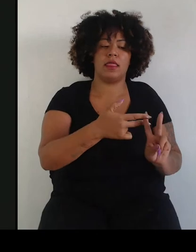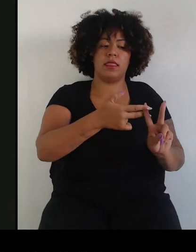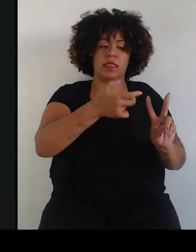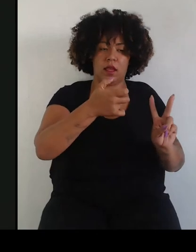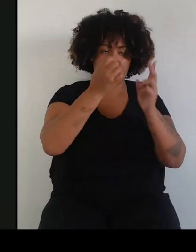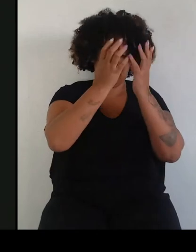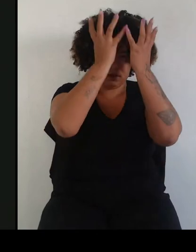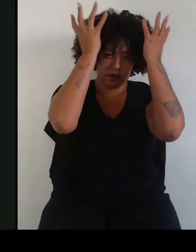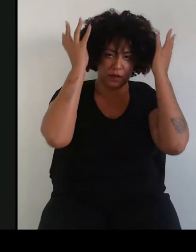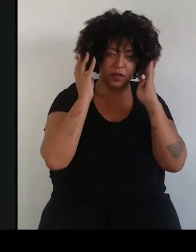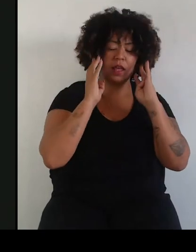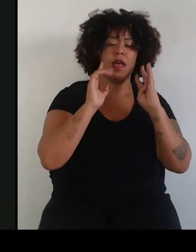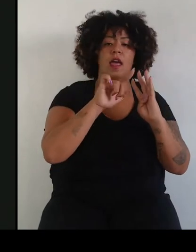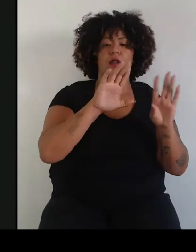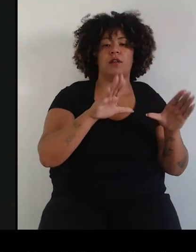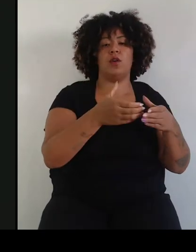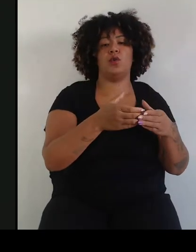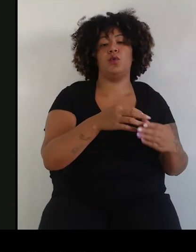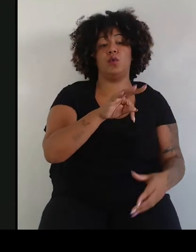Tupi